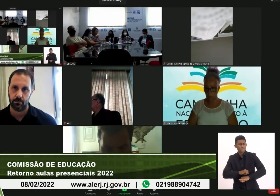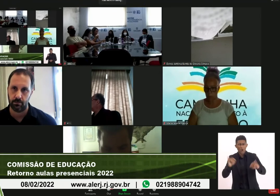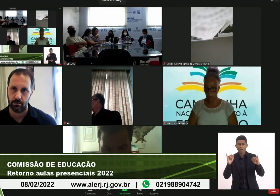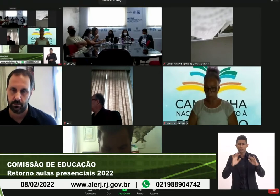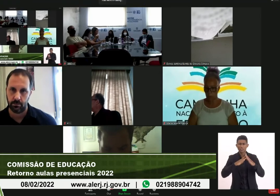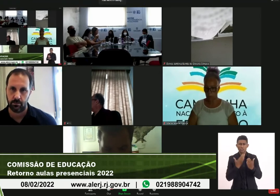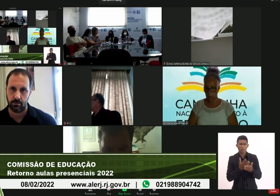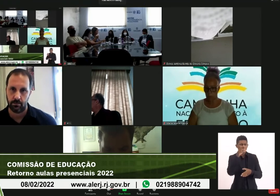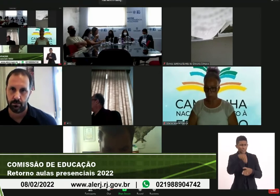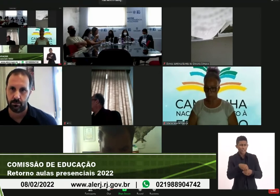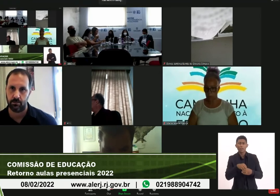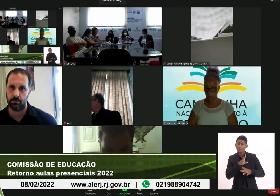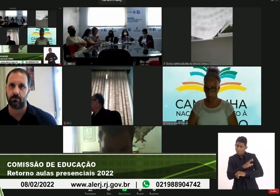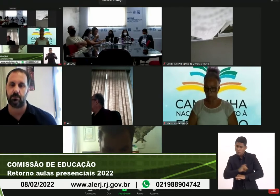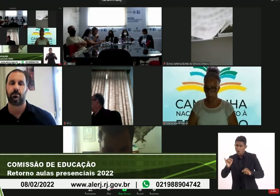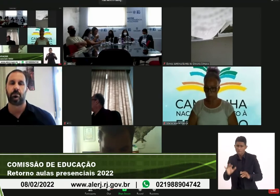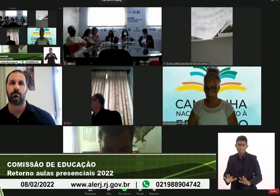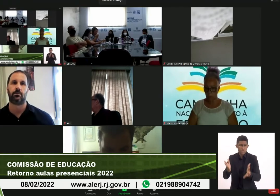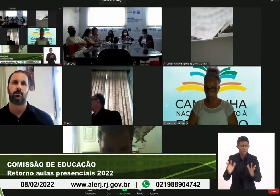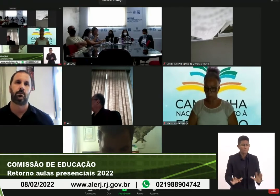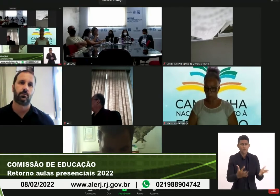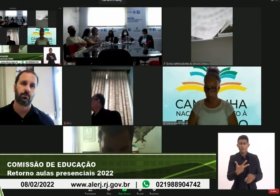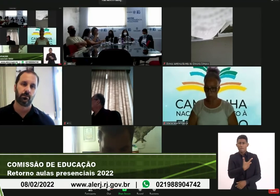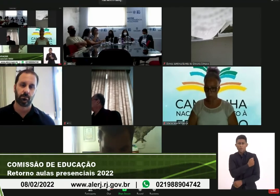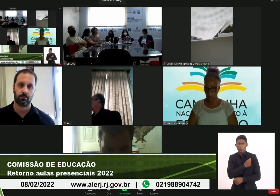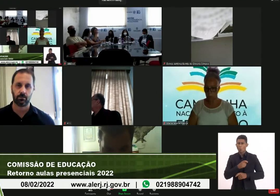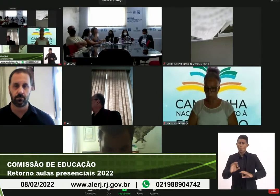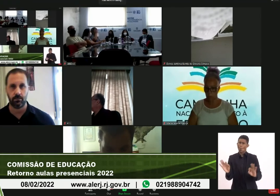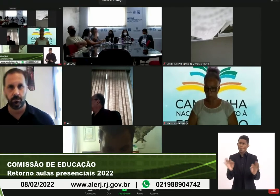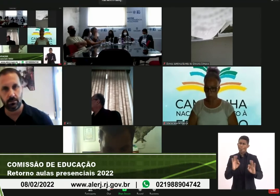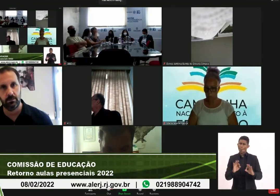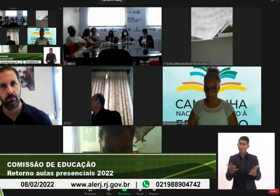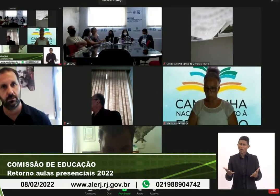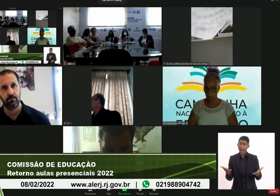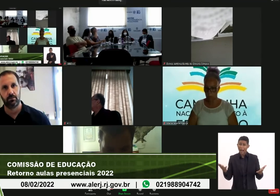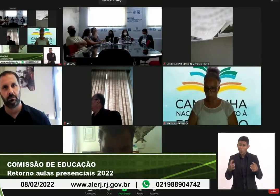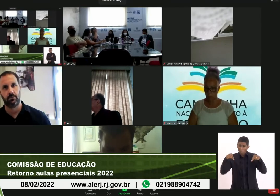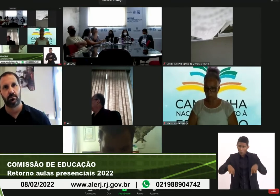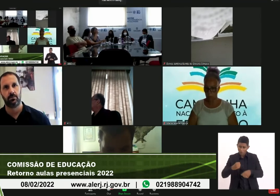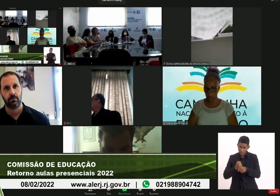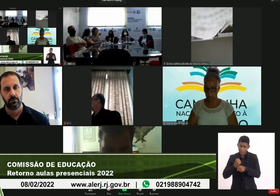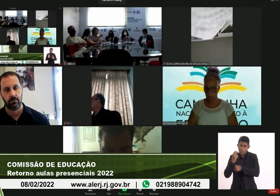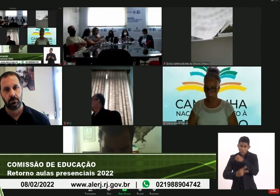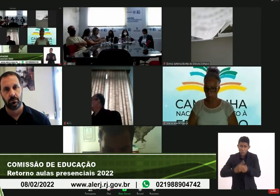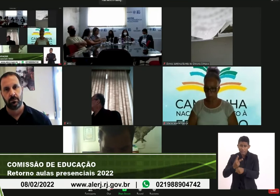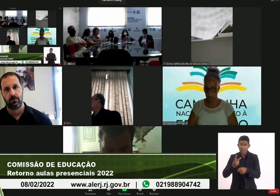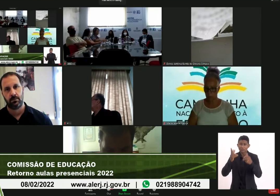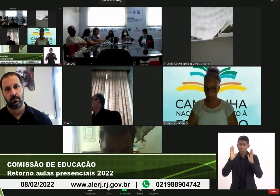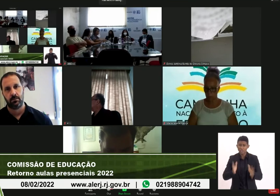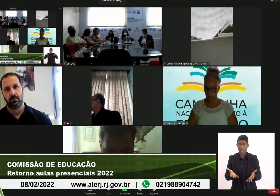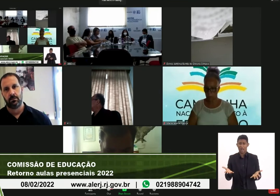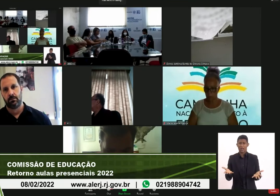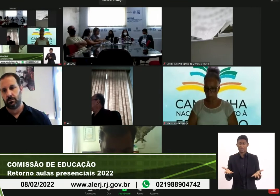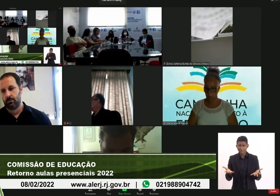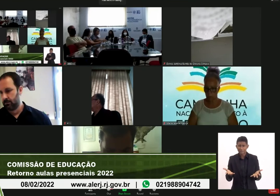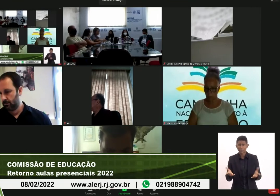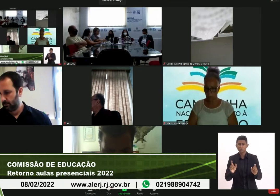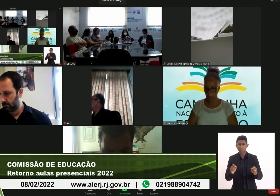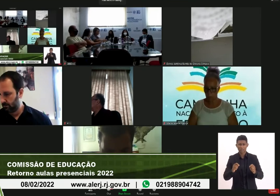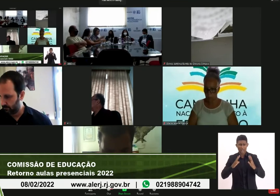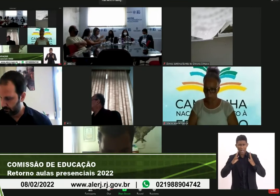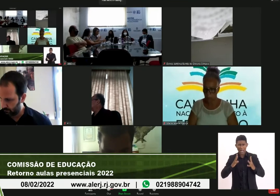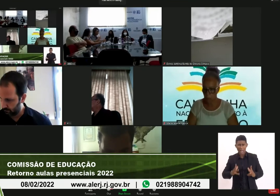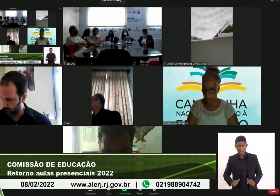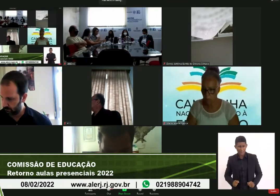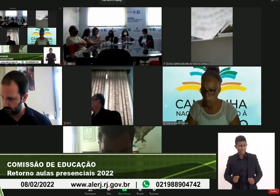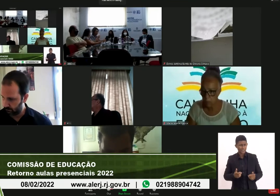das escolas. Como que isso está sendo discutido agora, 2 anos depois de uma pandemia? O reforço na limpeza. Como